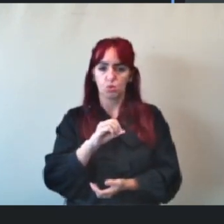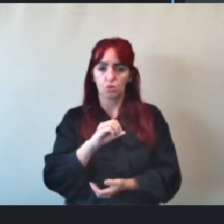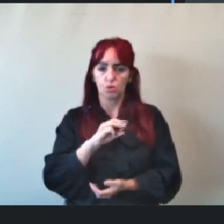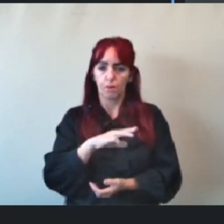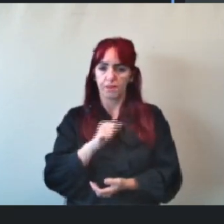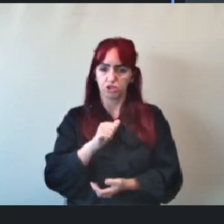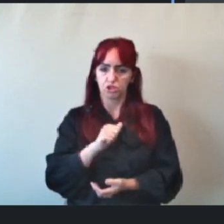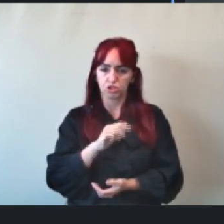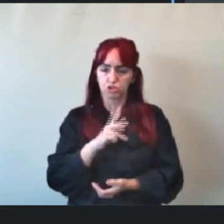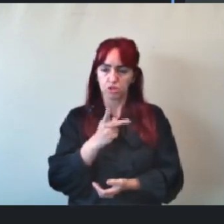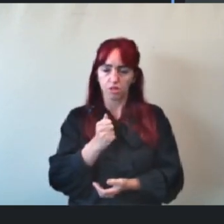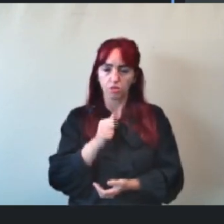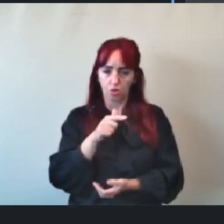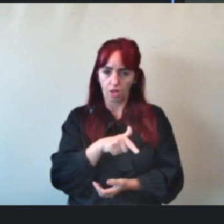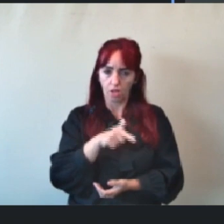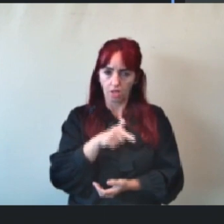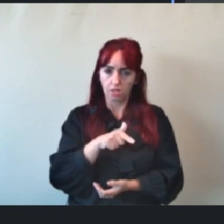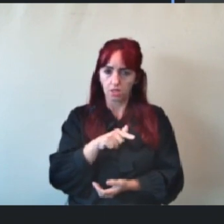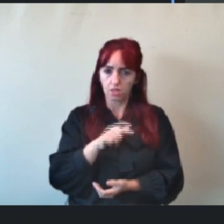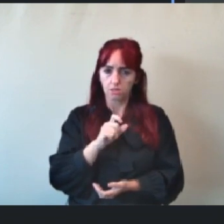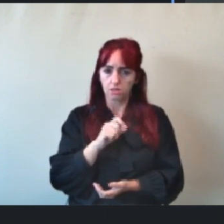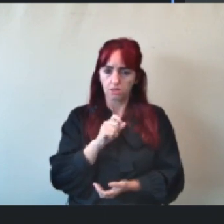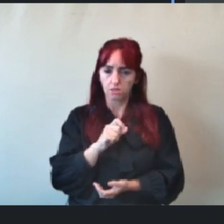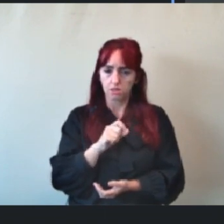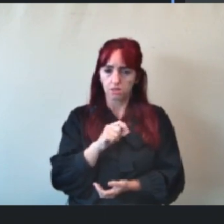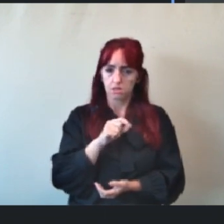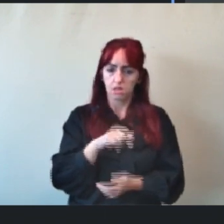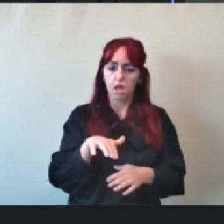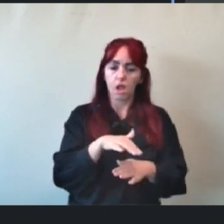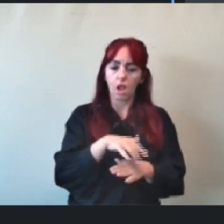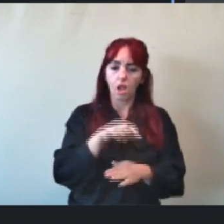uma preliminar, é o seguinte, a Abílio Machado,